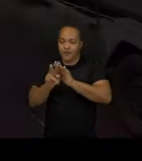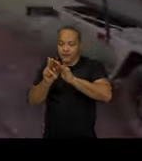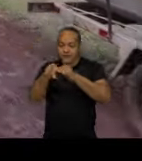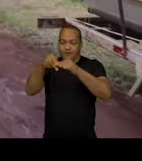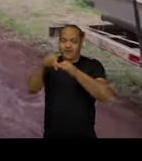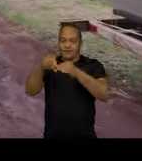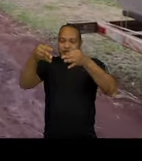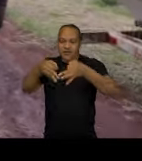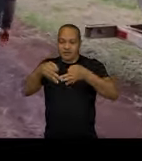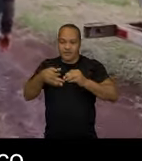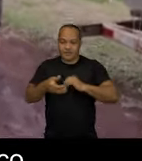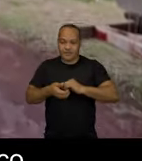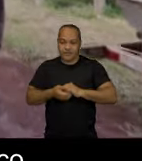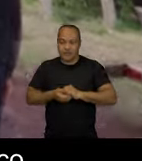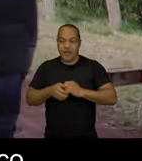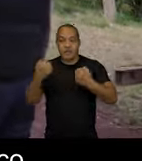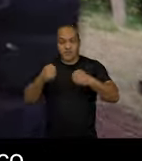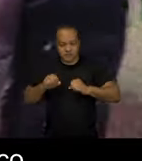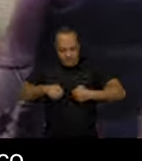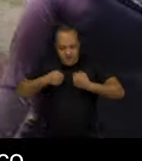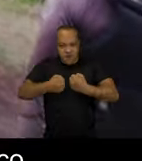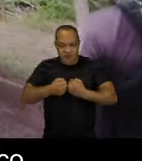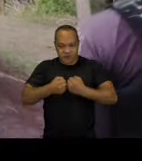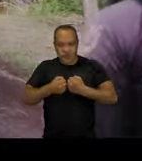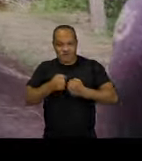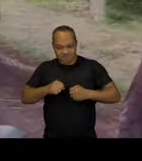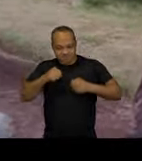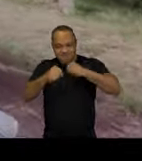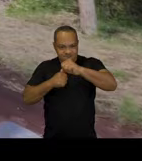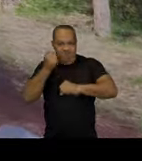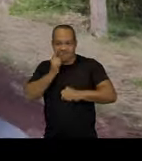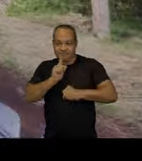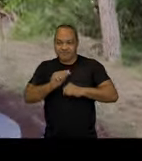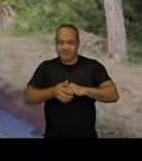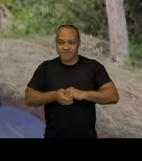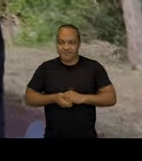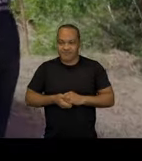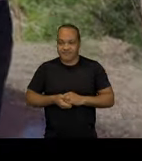travada. Vai precisar de braço pra subir, Marzinho. Sim.